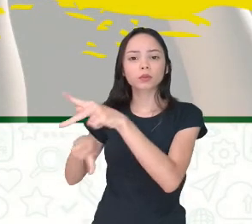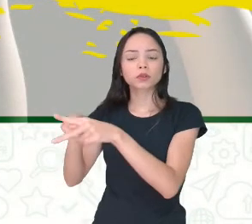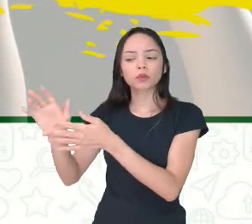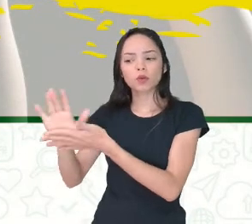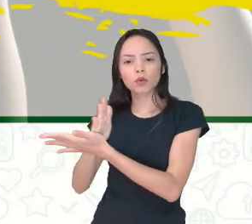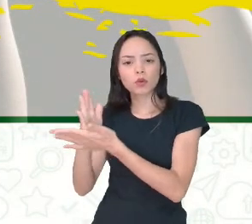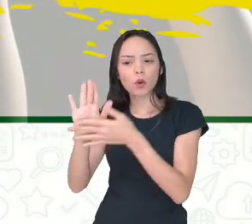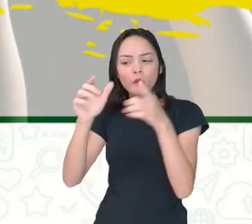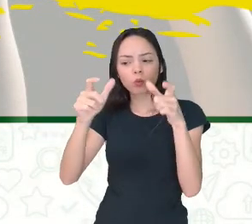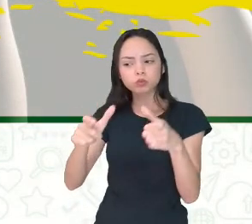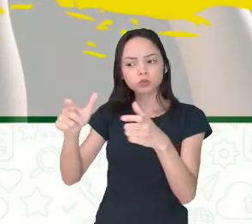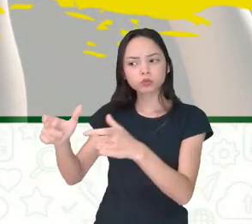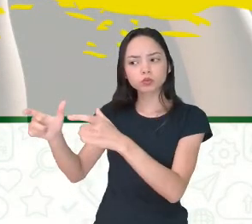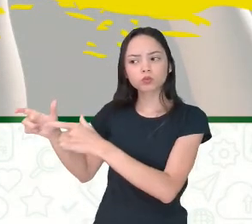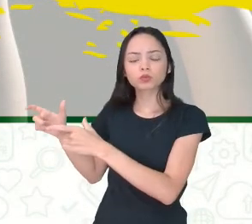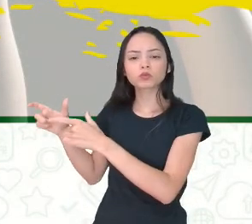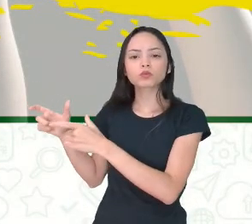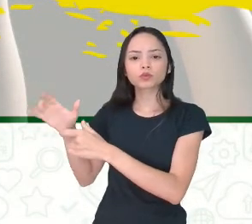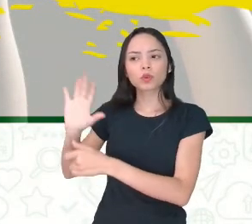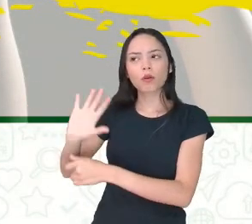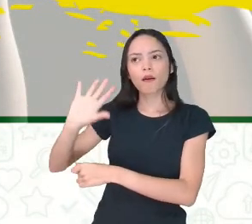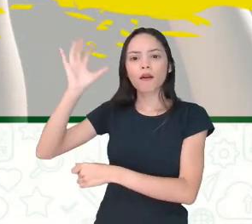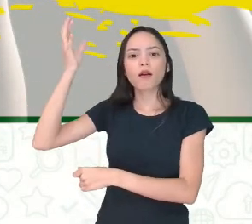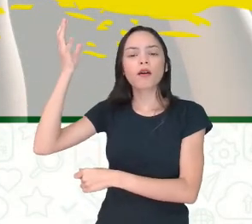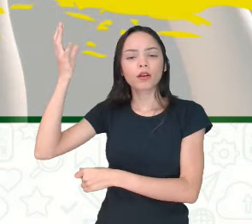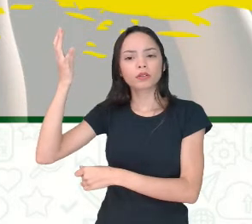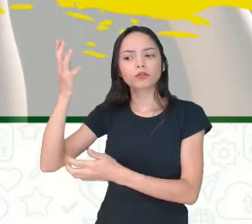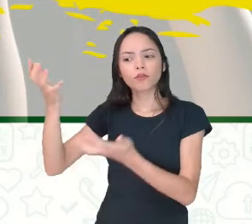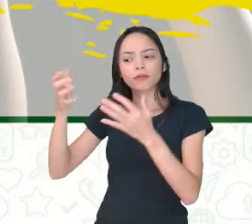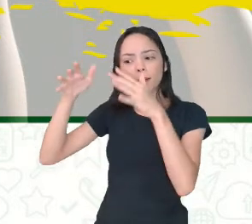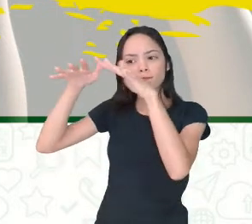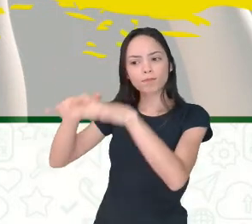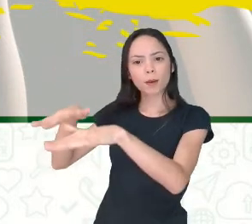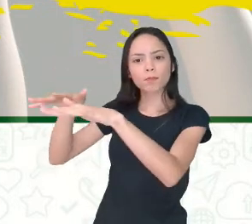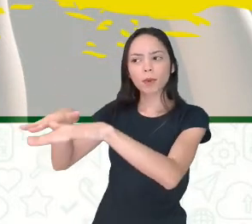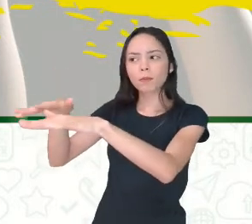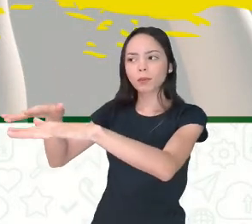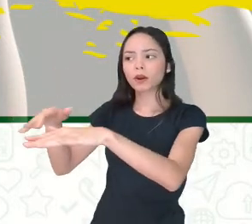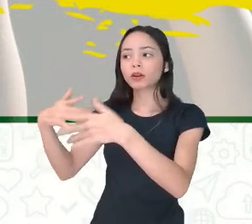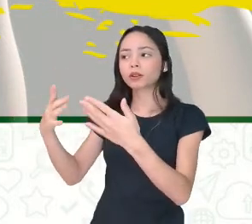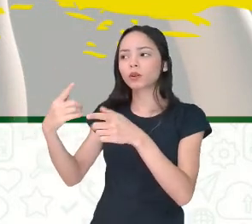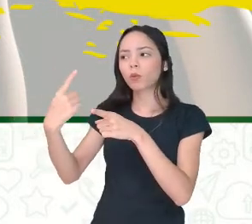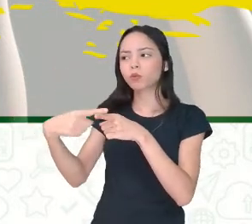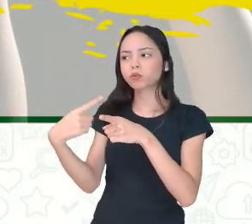algumas situações, ela resolve sair às ruas para protestar. Então,